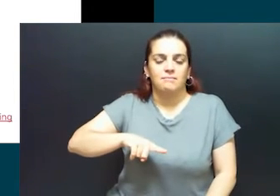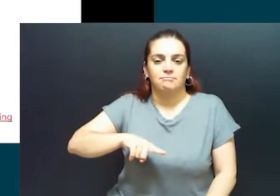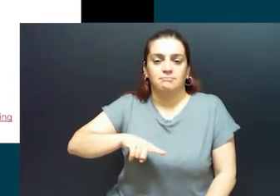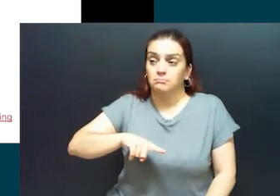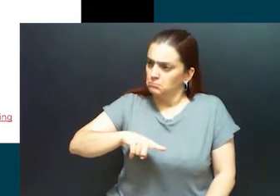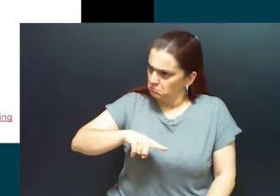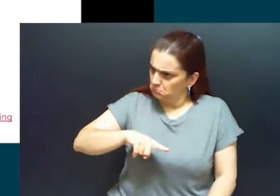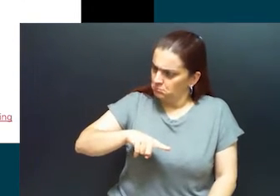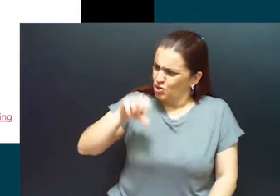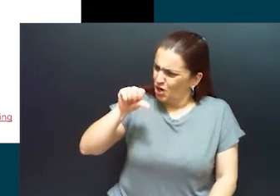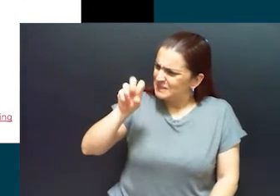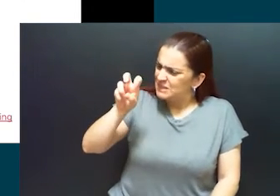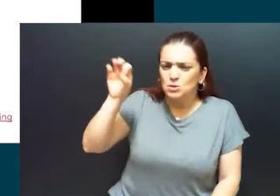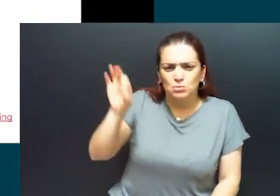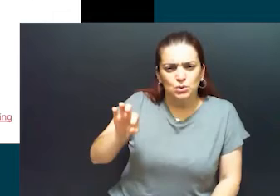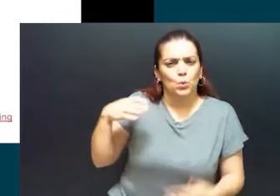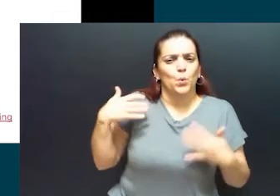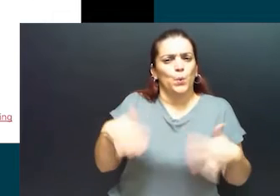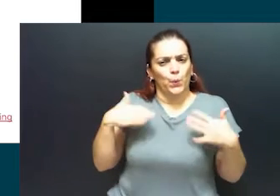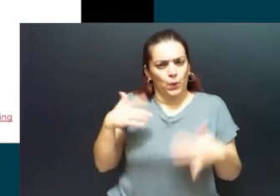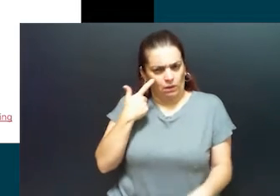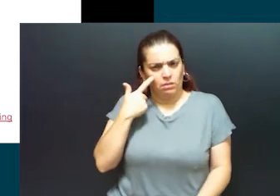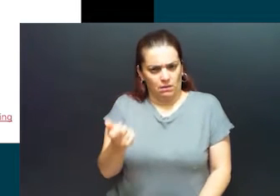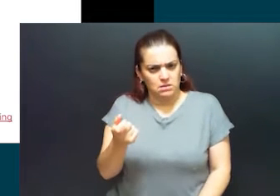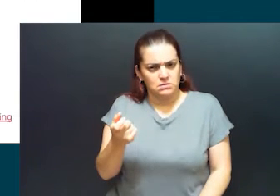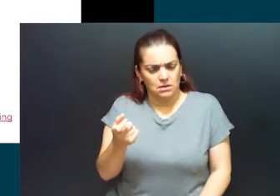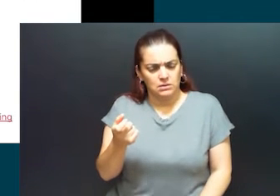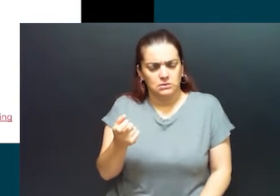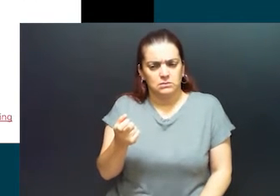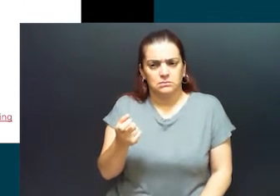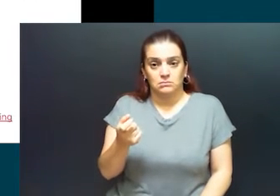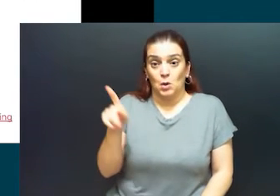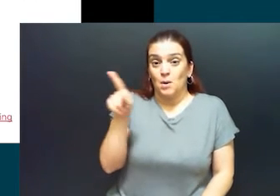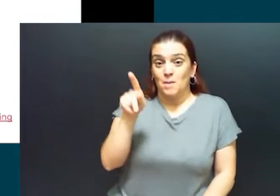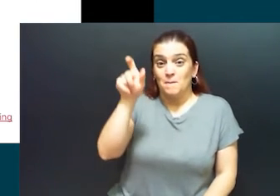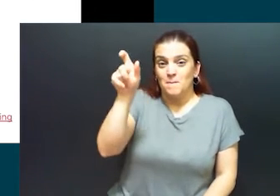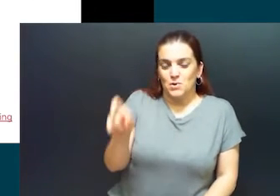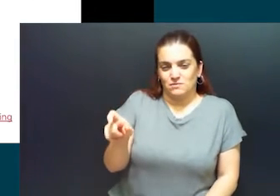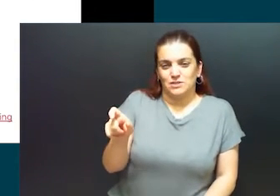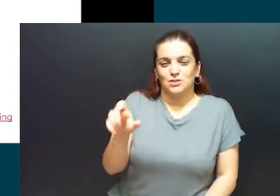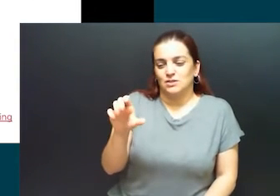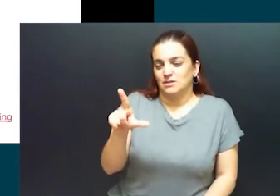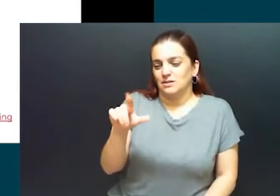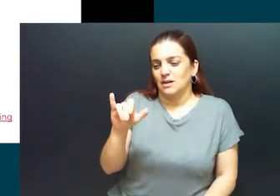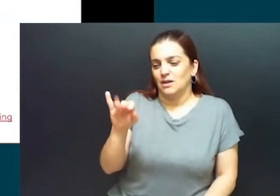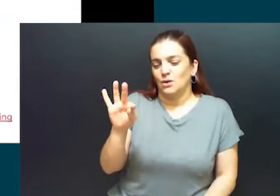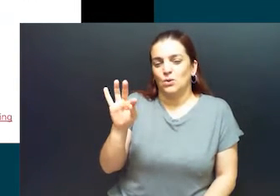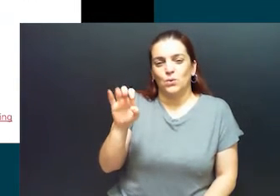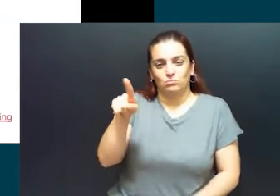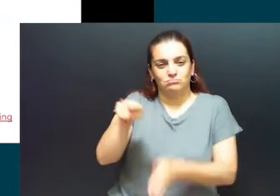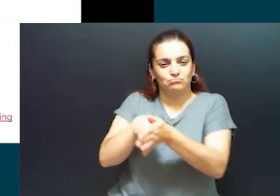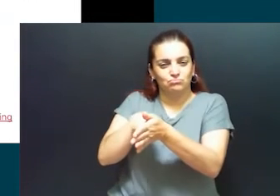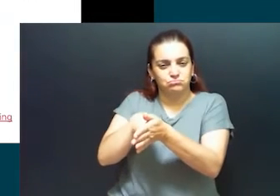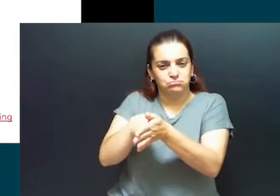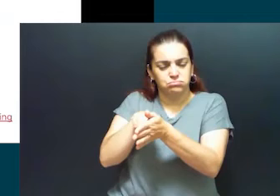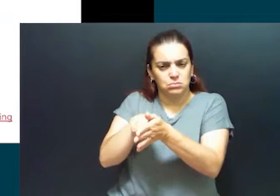e interessante, porque, de acordo com o professor Clayton Christensen, que liderou, né, essa pesquisa, o